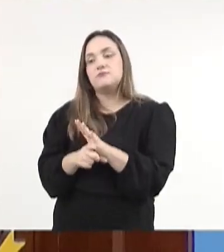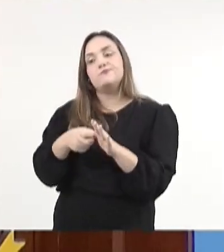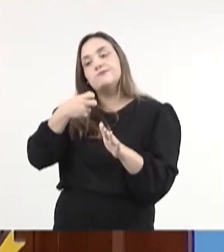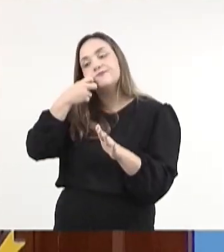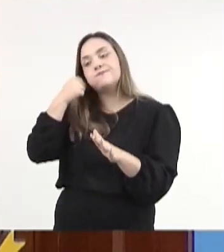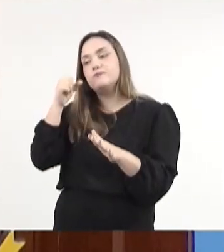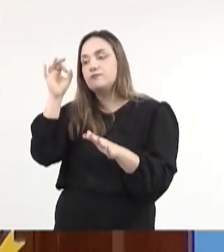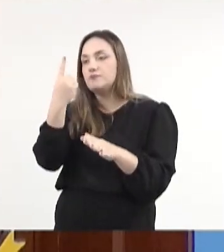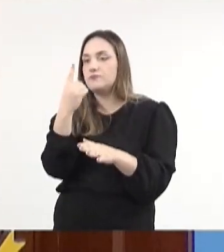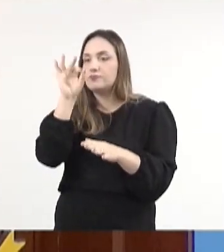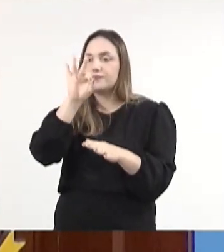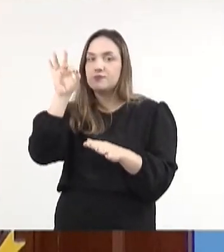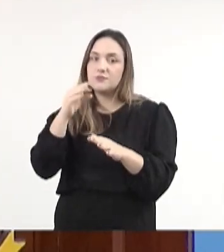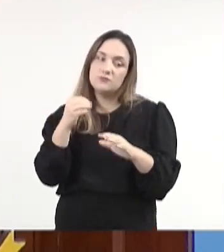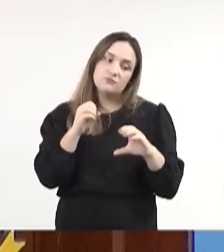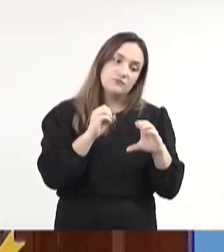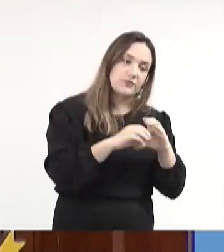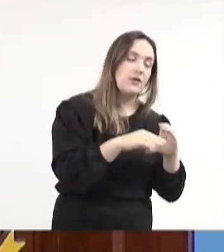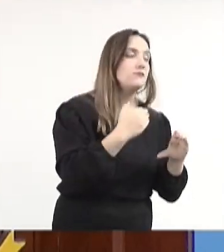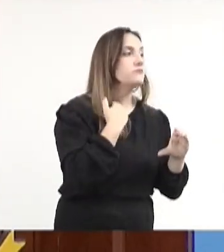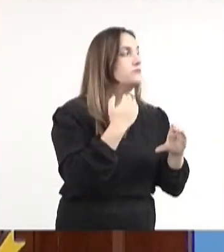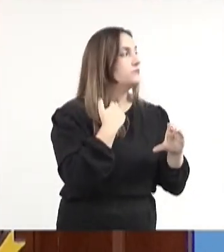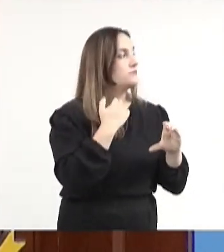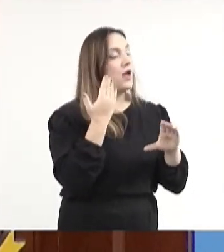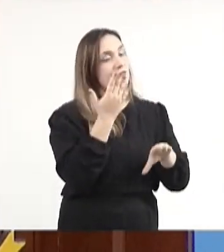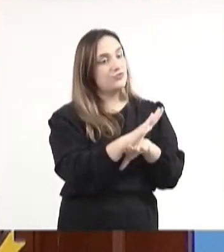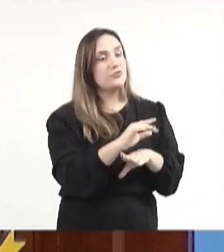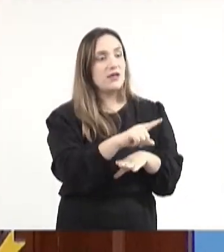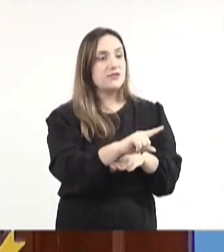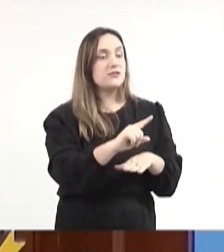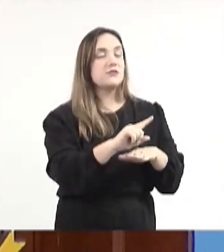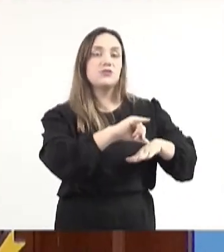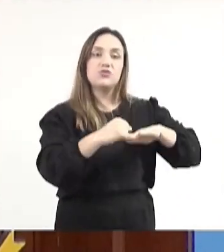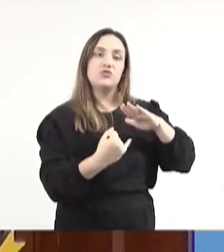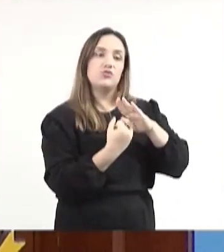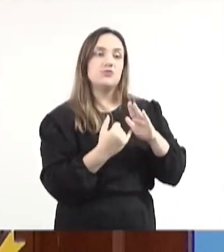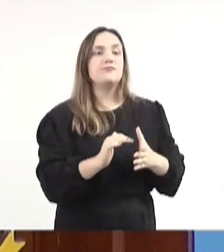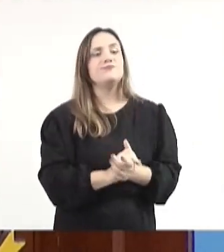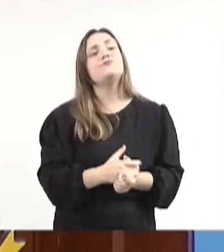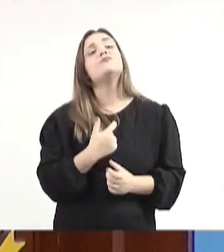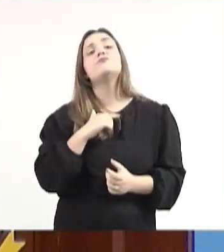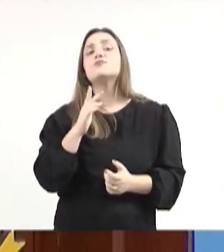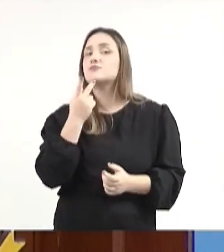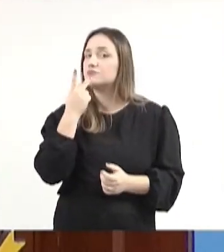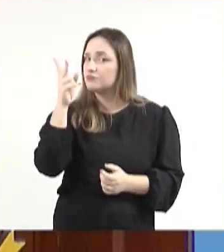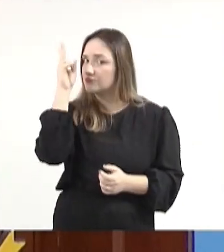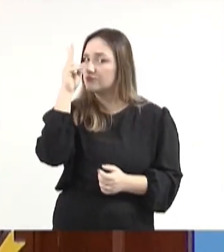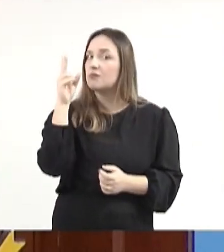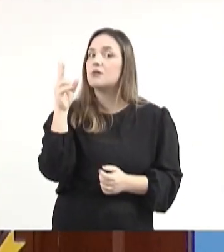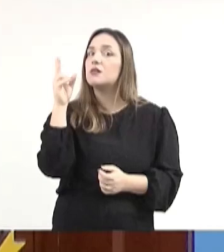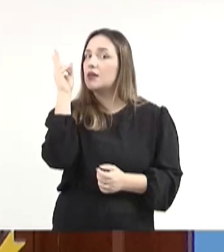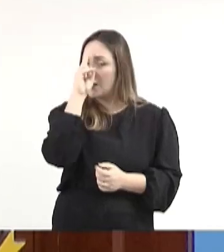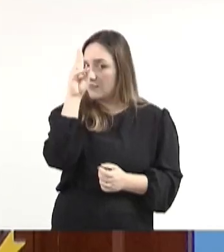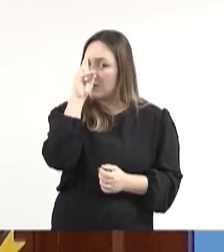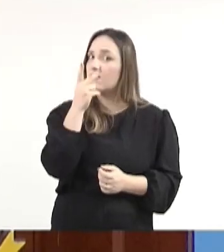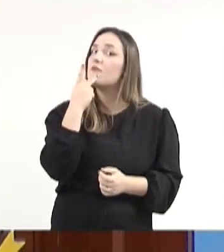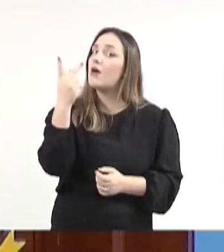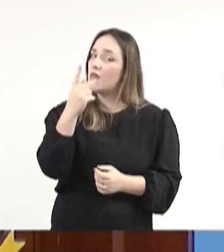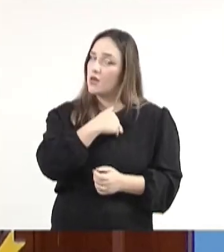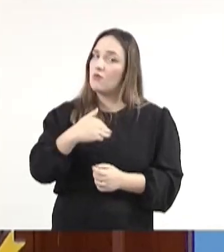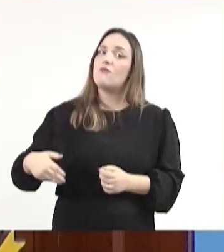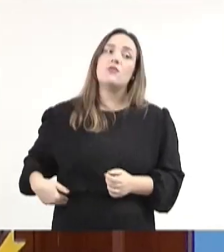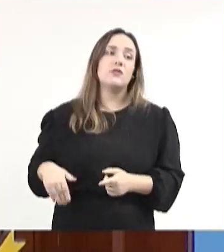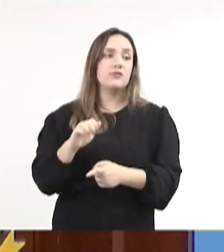essas instituições do terceiro setor. Eu já fiz essa lembrança ao governo do Estado. A lei,